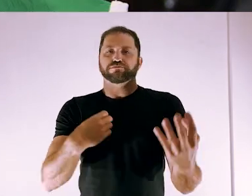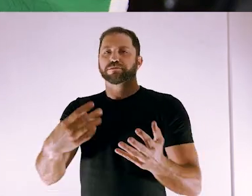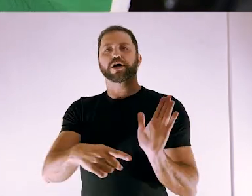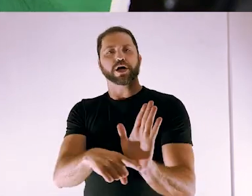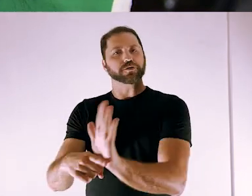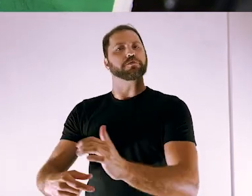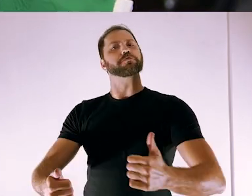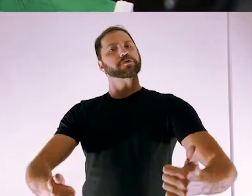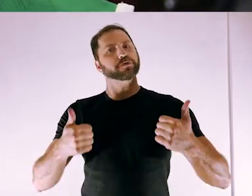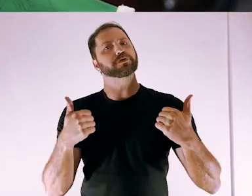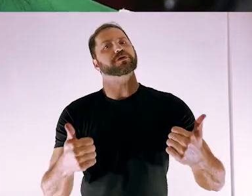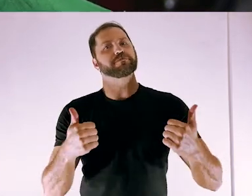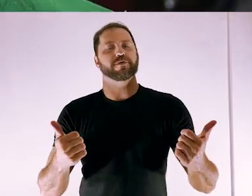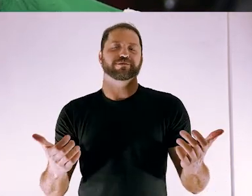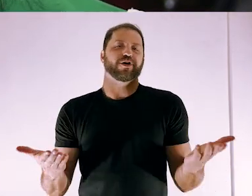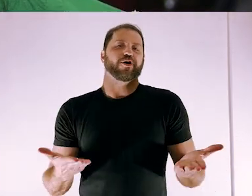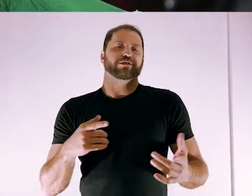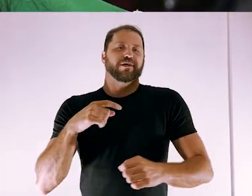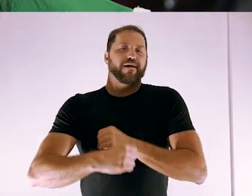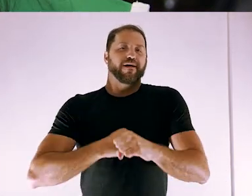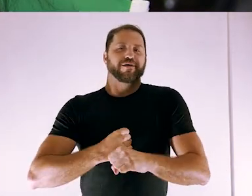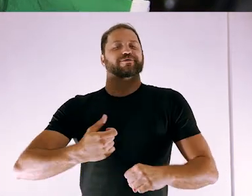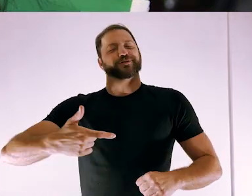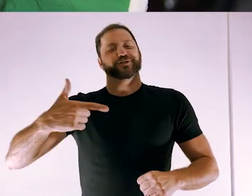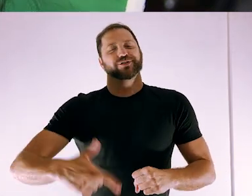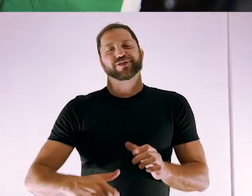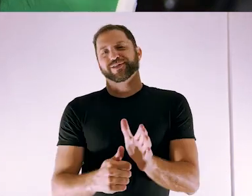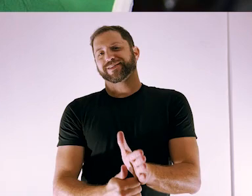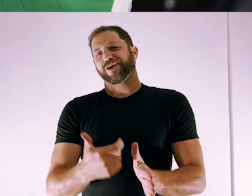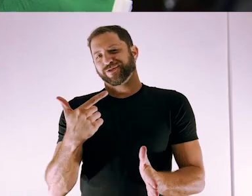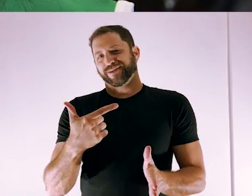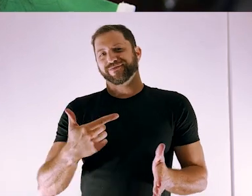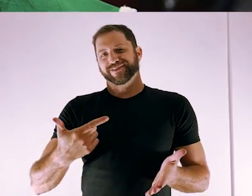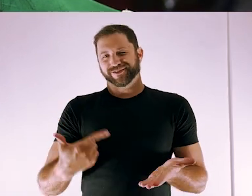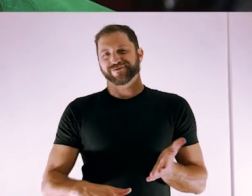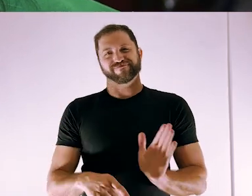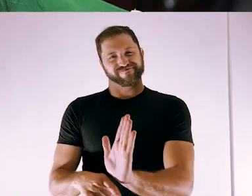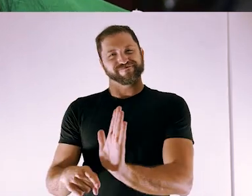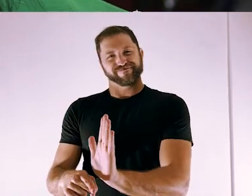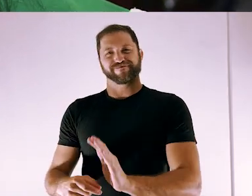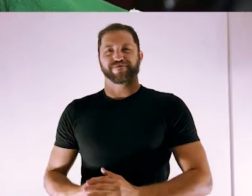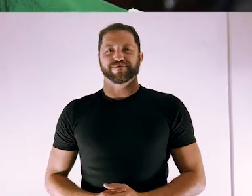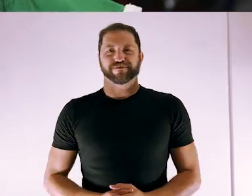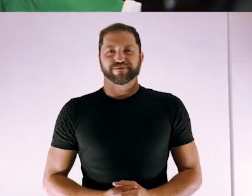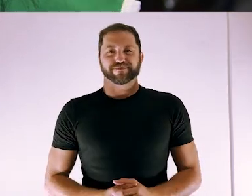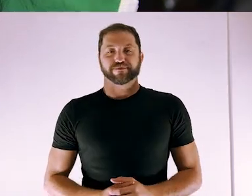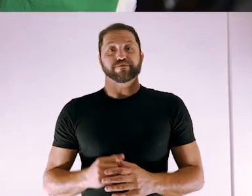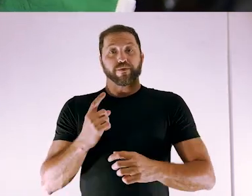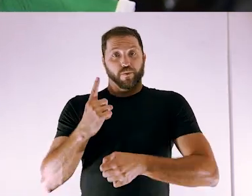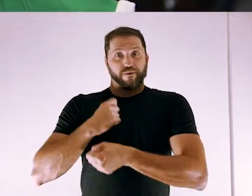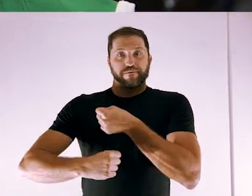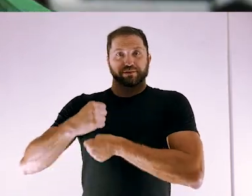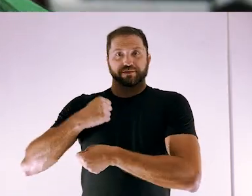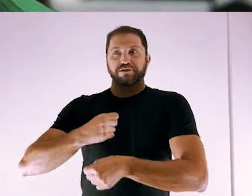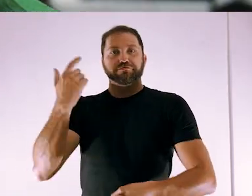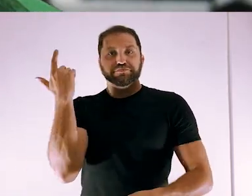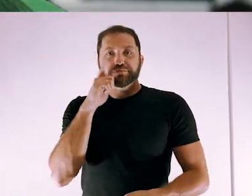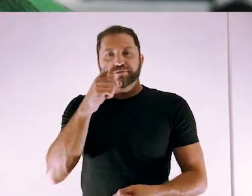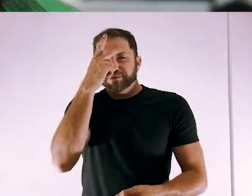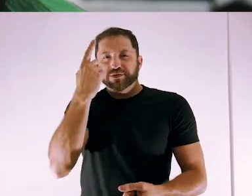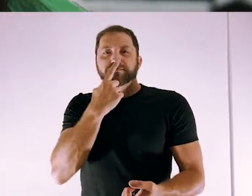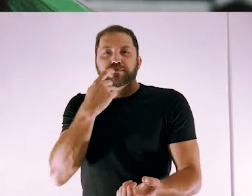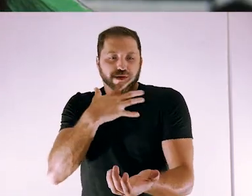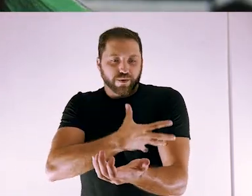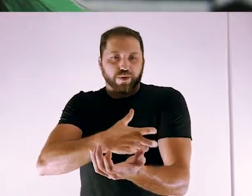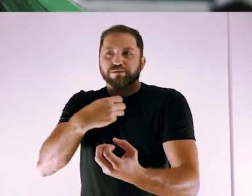Nós tivemos uma adesão muito boa e por isso que nós estamos repetindo essa ideia que deu certo esse ano. Ano passado